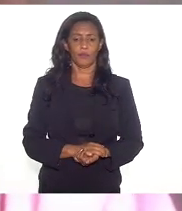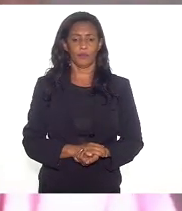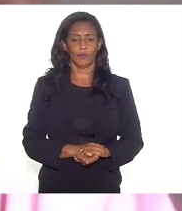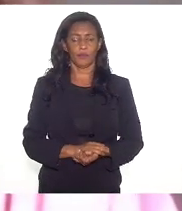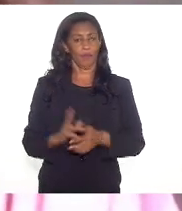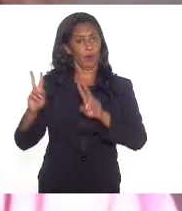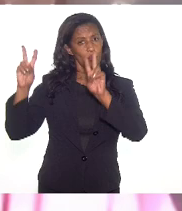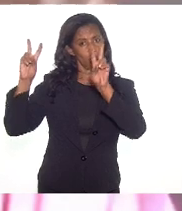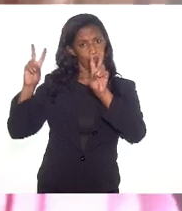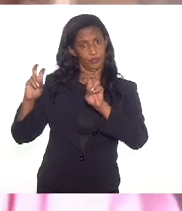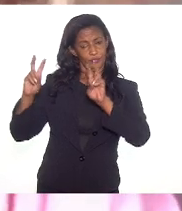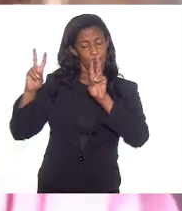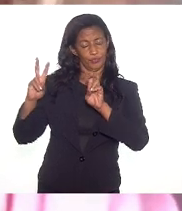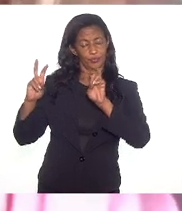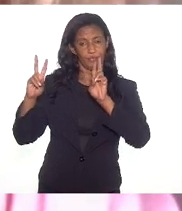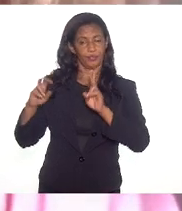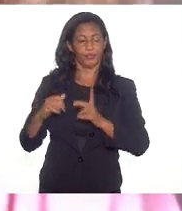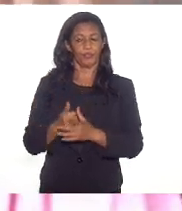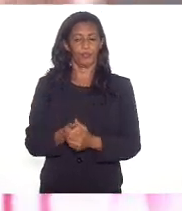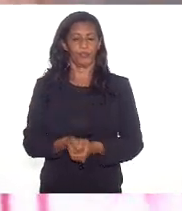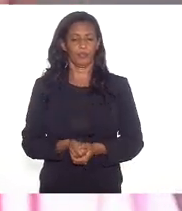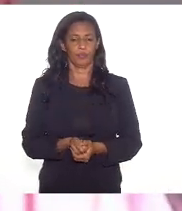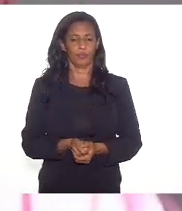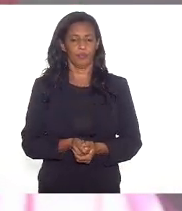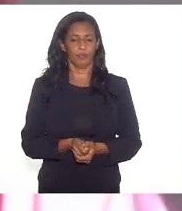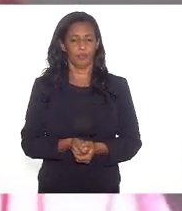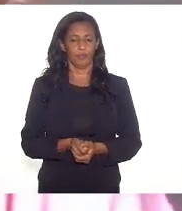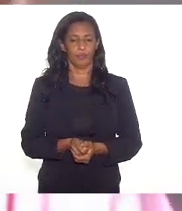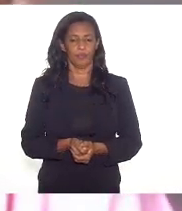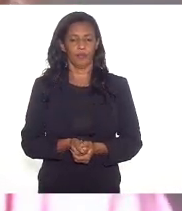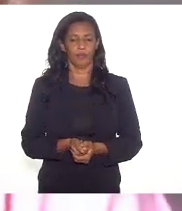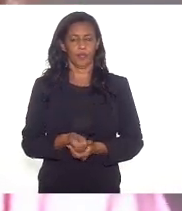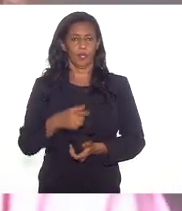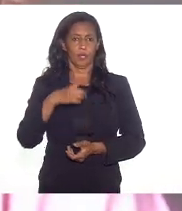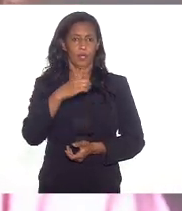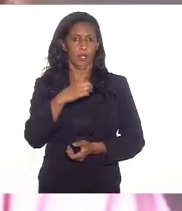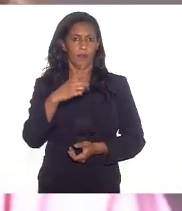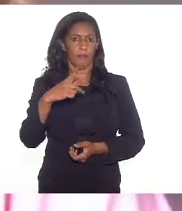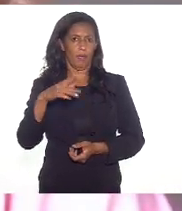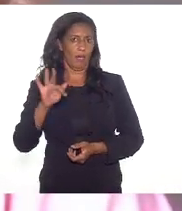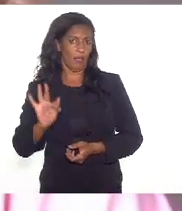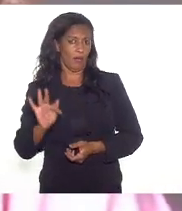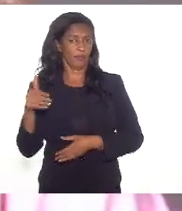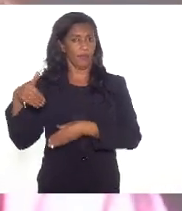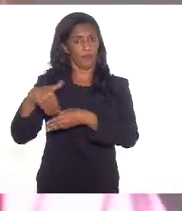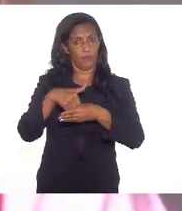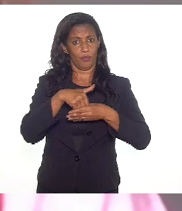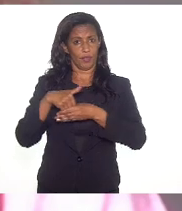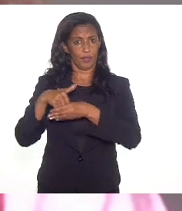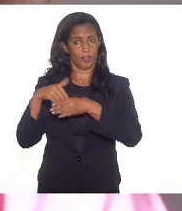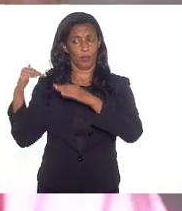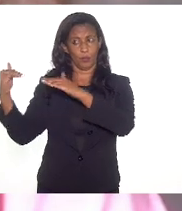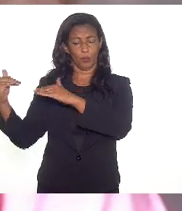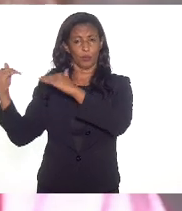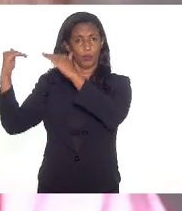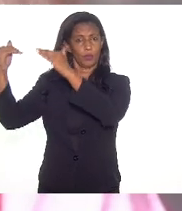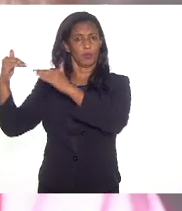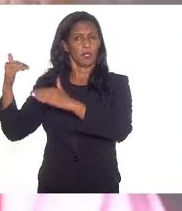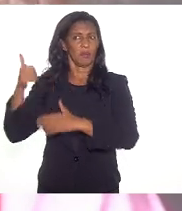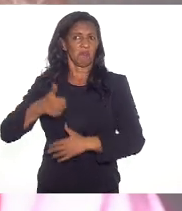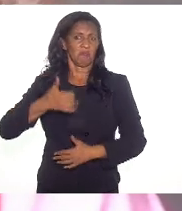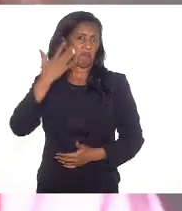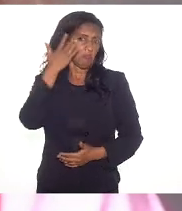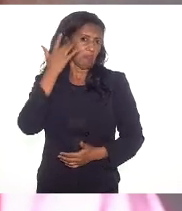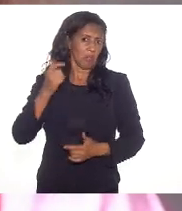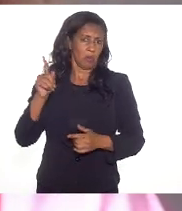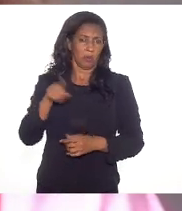ao tema, né, que estava o tema da DPF em votação no Supremo, a gente achou por melhor